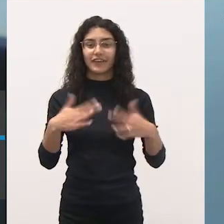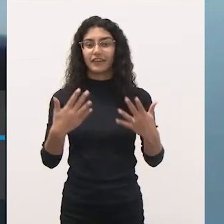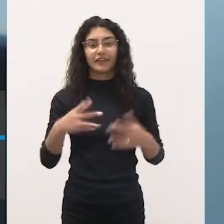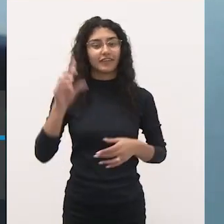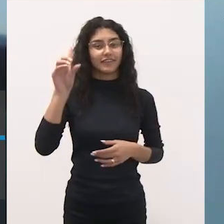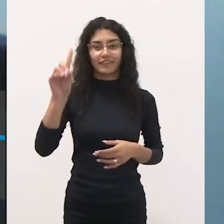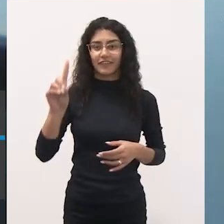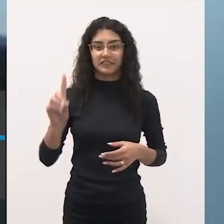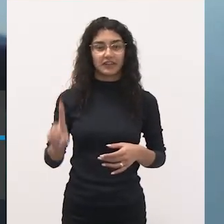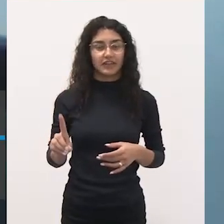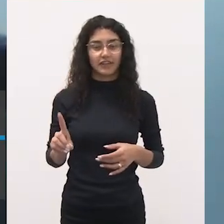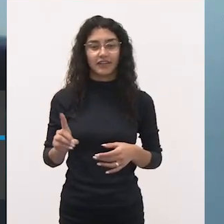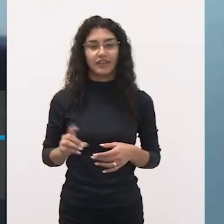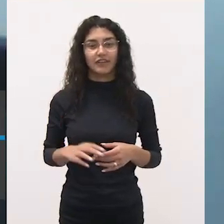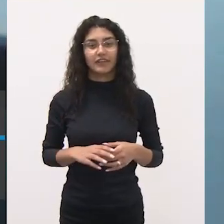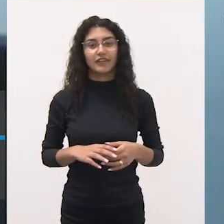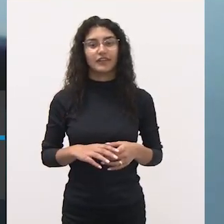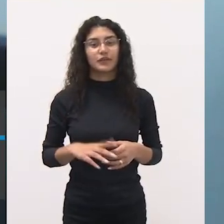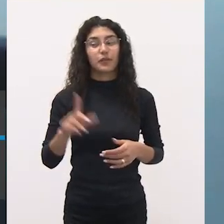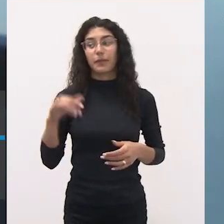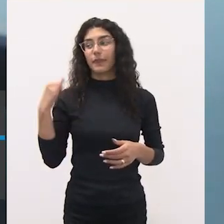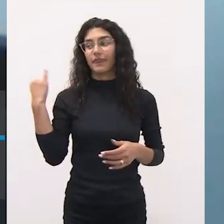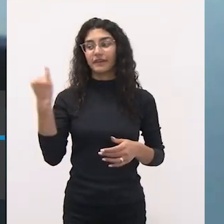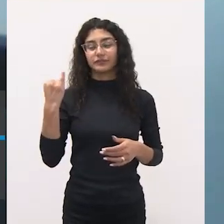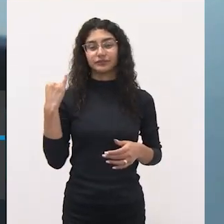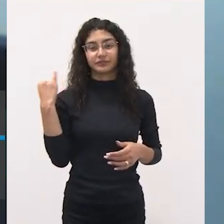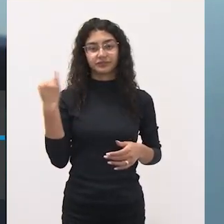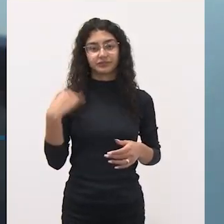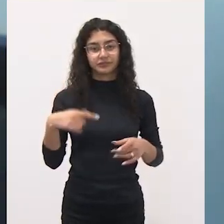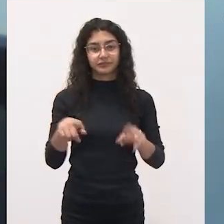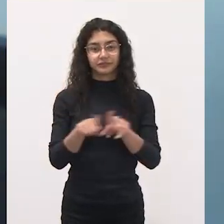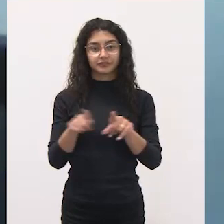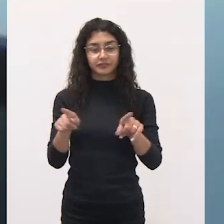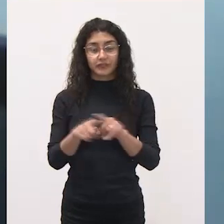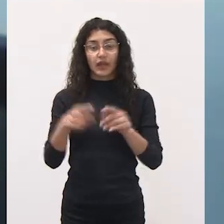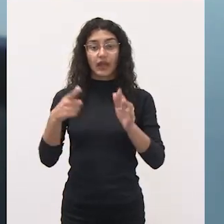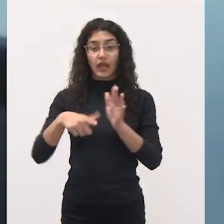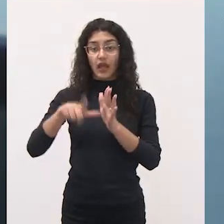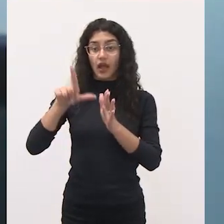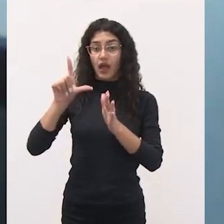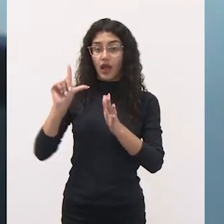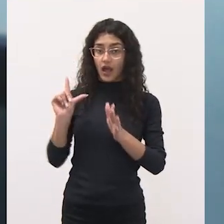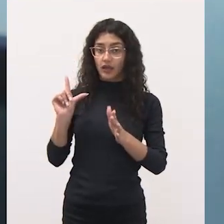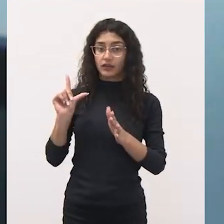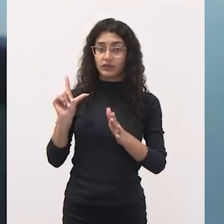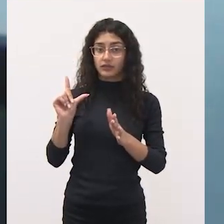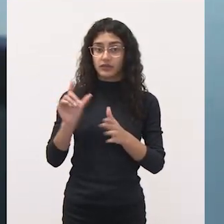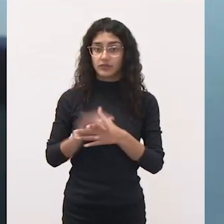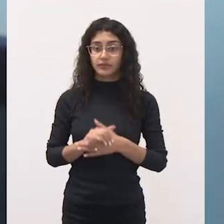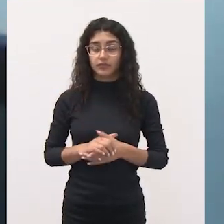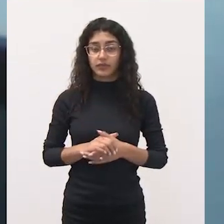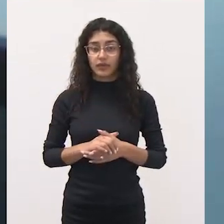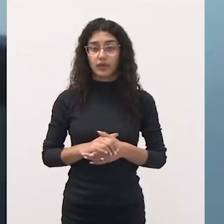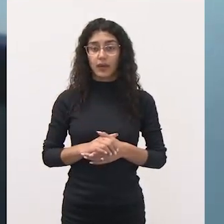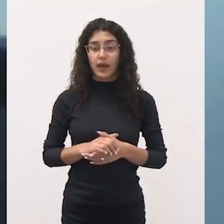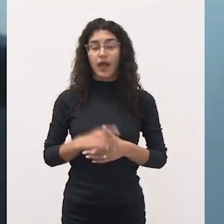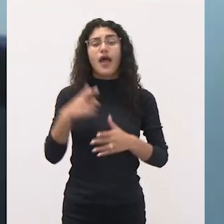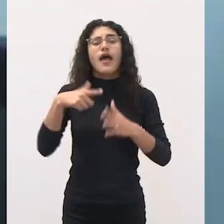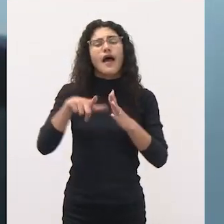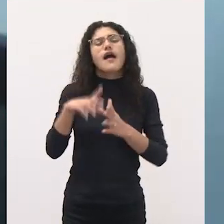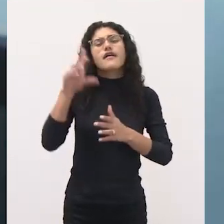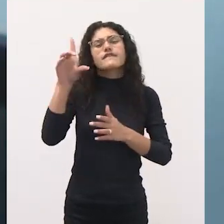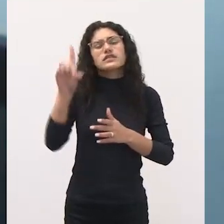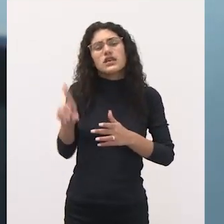deficiência, é importante que antes é pessoa, antes é